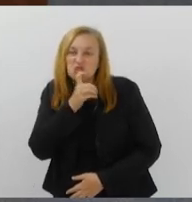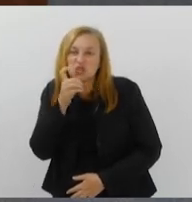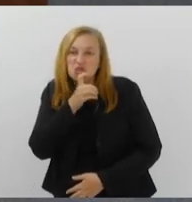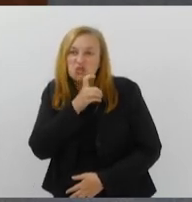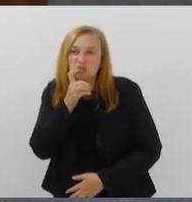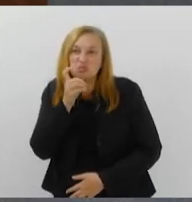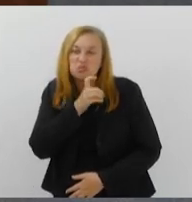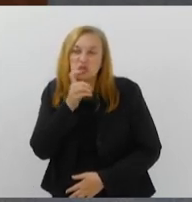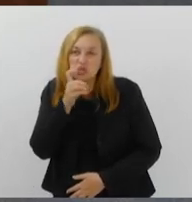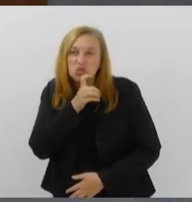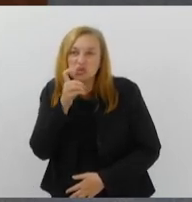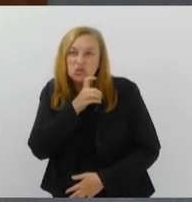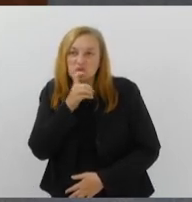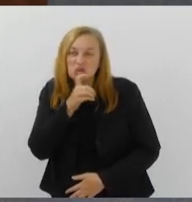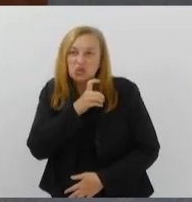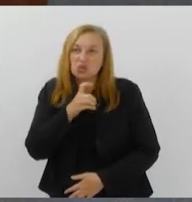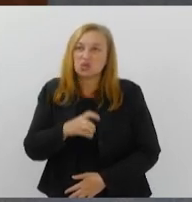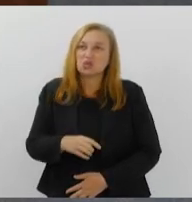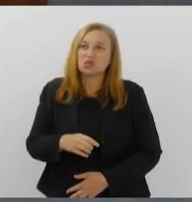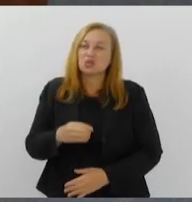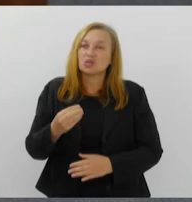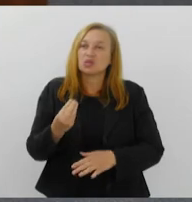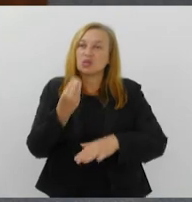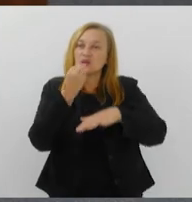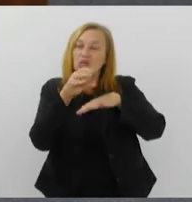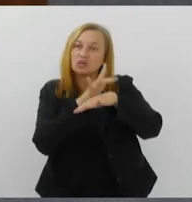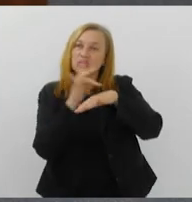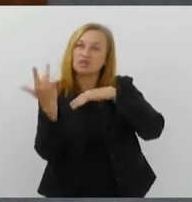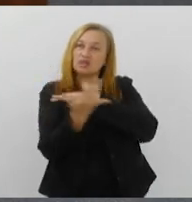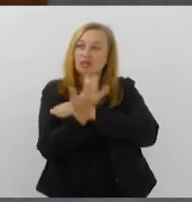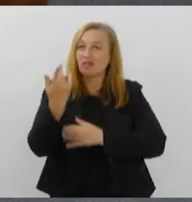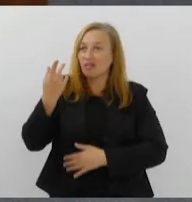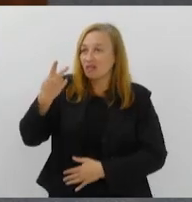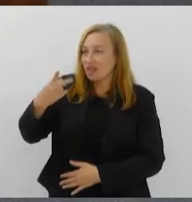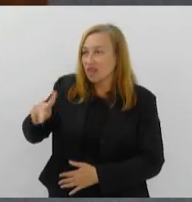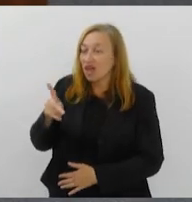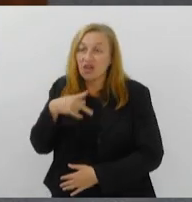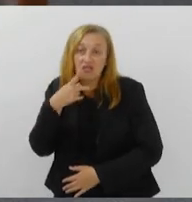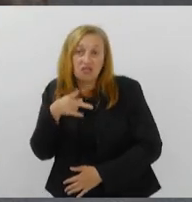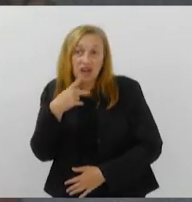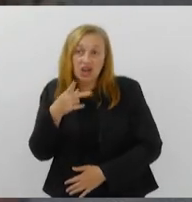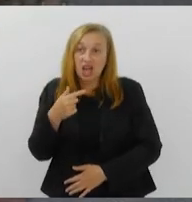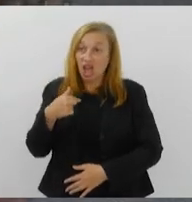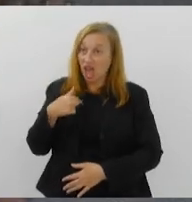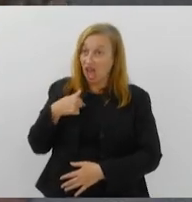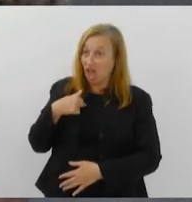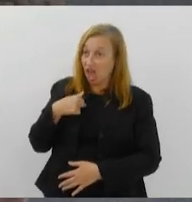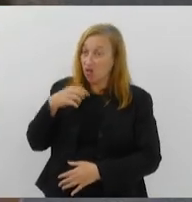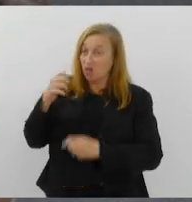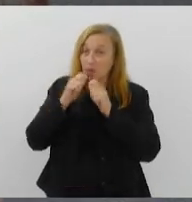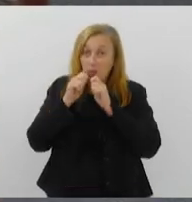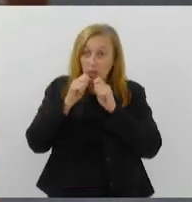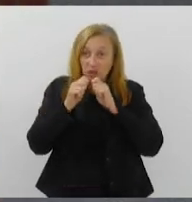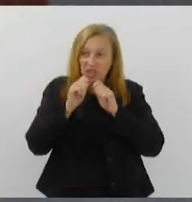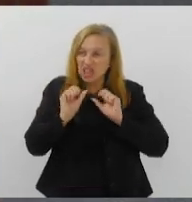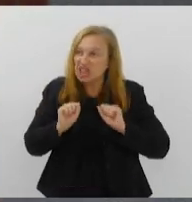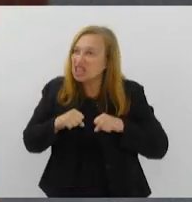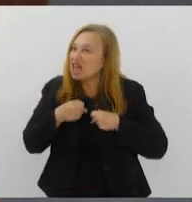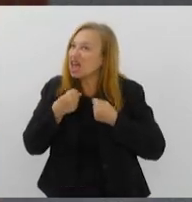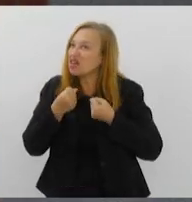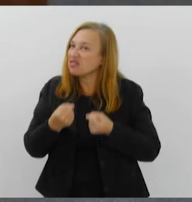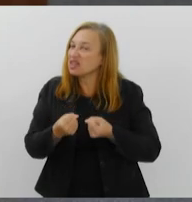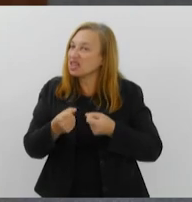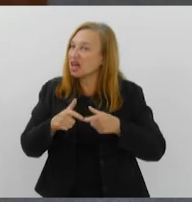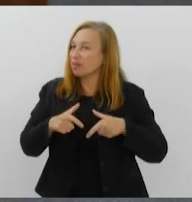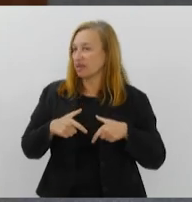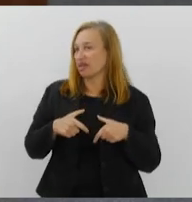mentiroso, fez uma publicação nas redes sociais dele dizendo que eu vim ao microfone defender a